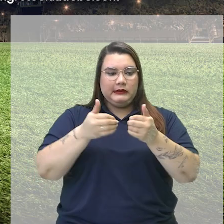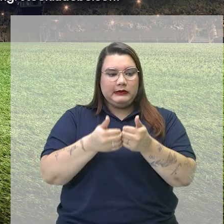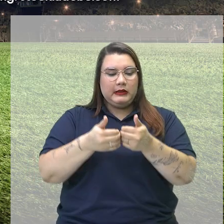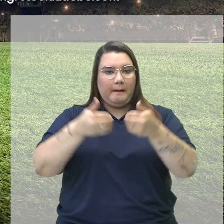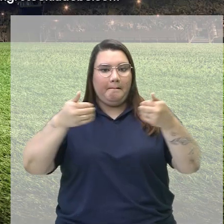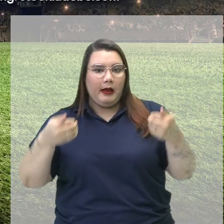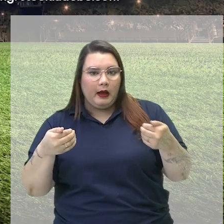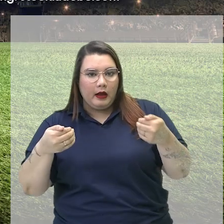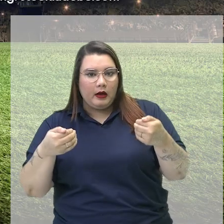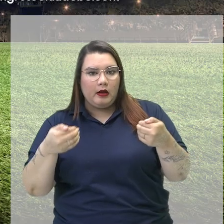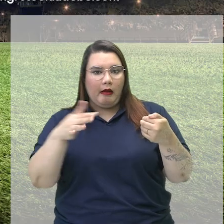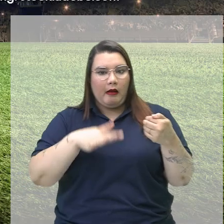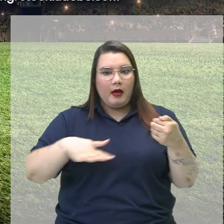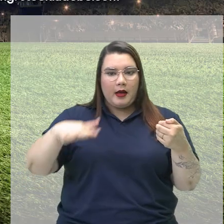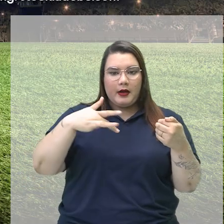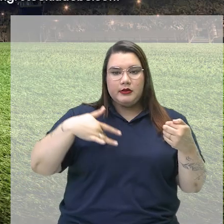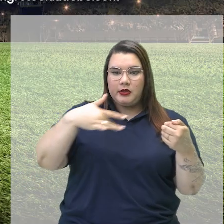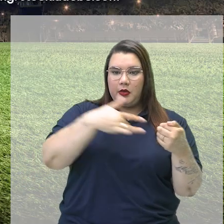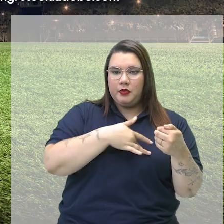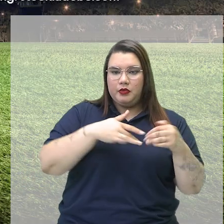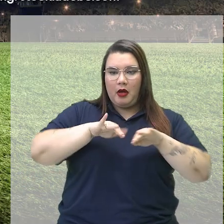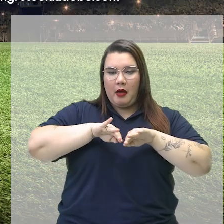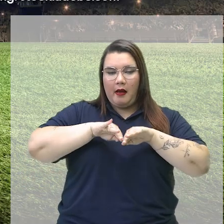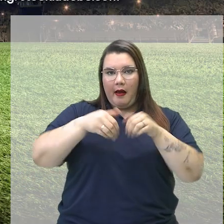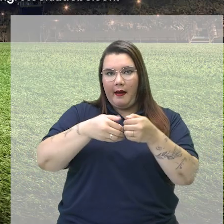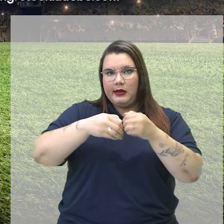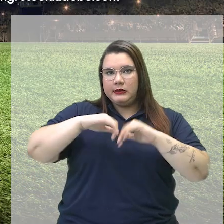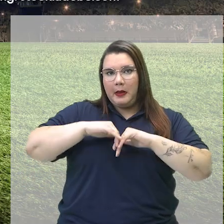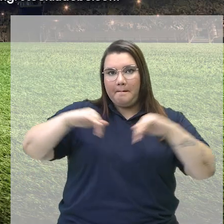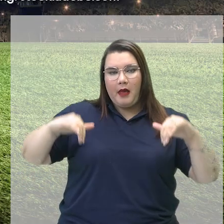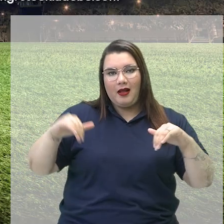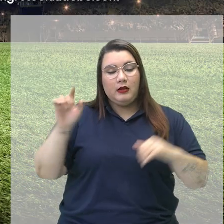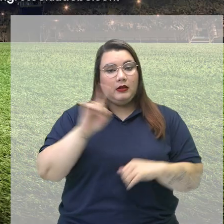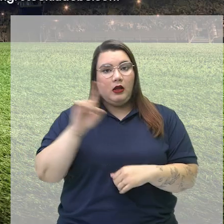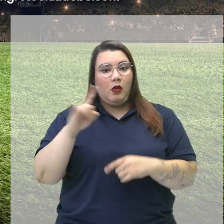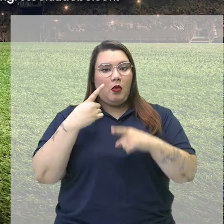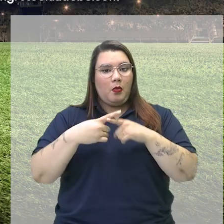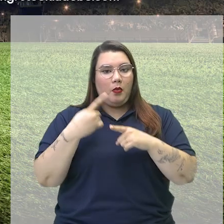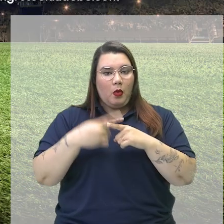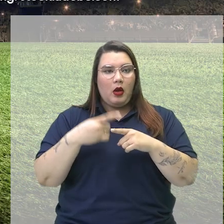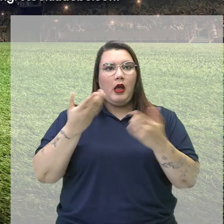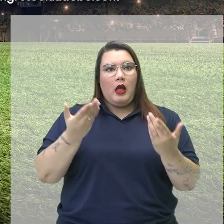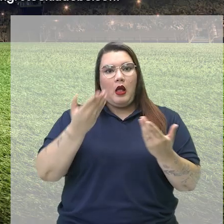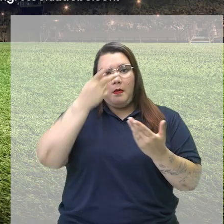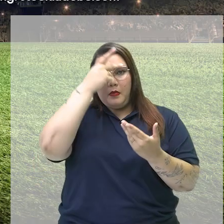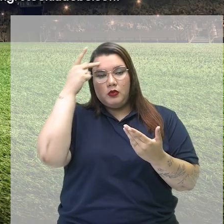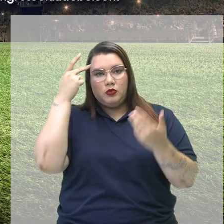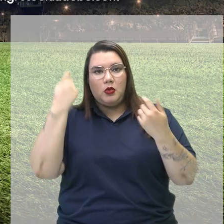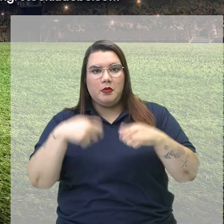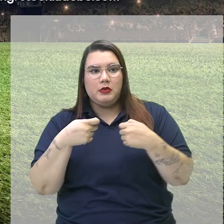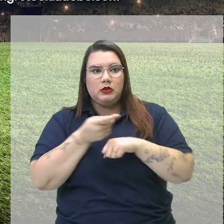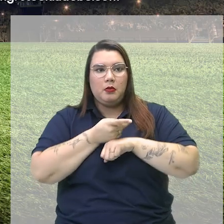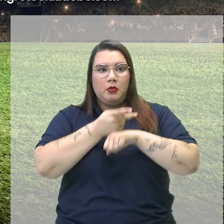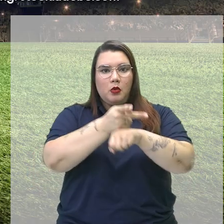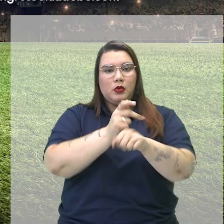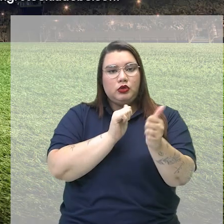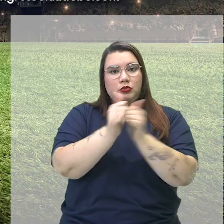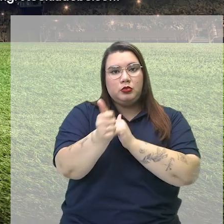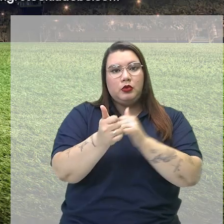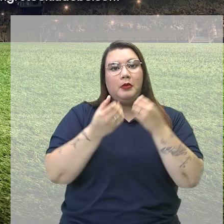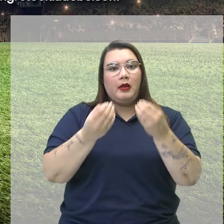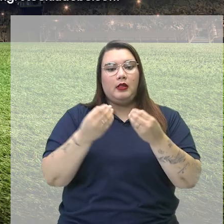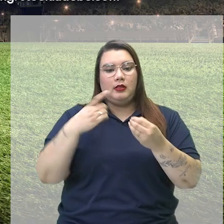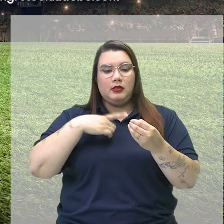do âmbito da saúde, né? Porque muitas pessoas procuram uma modalidade esportiva para desenvolver as suas